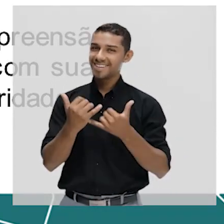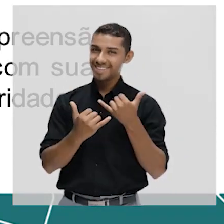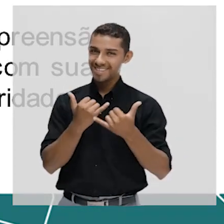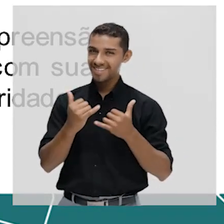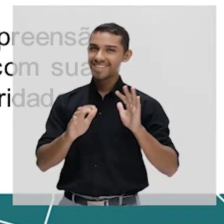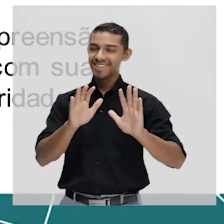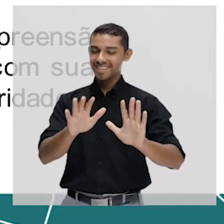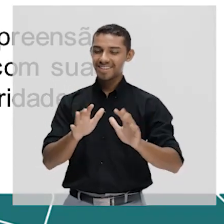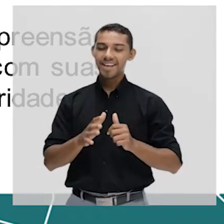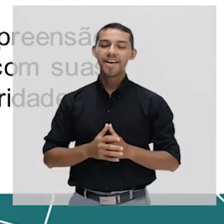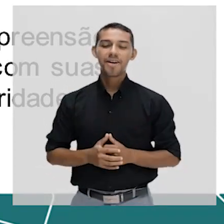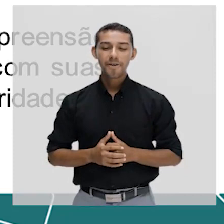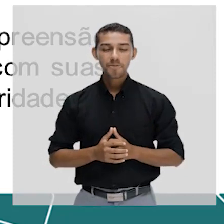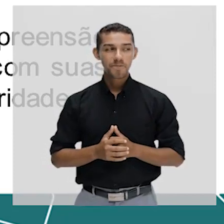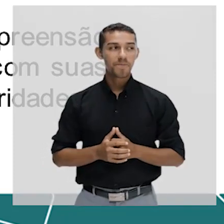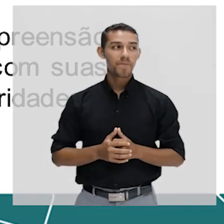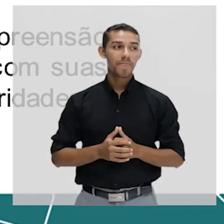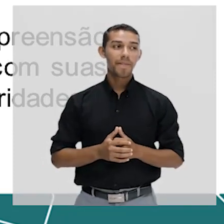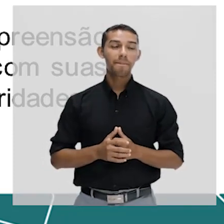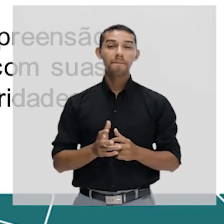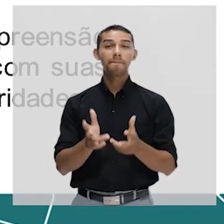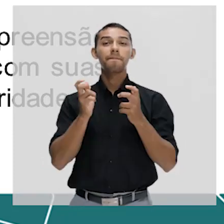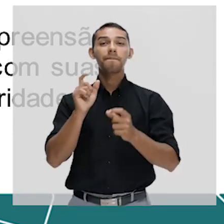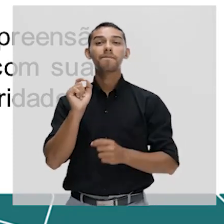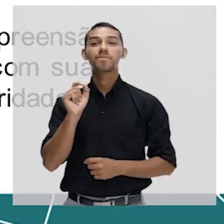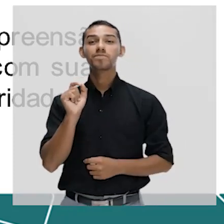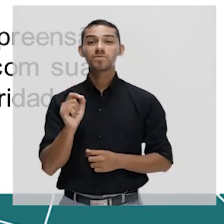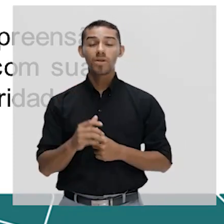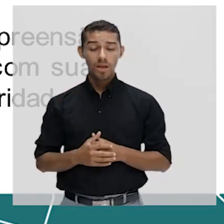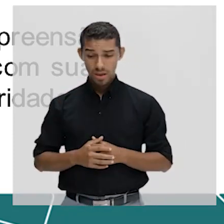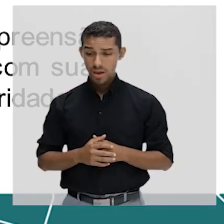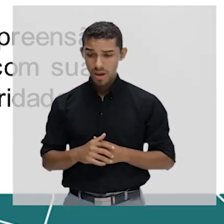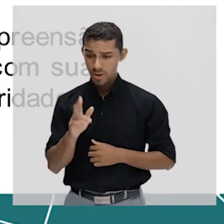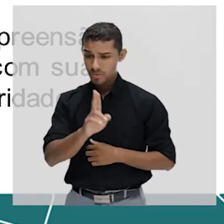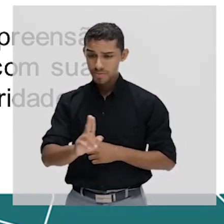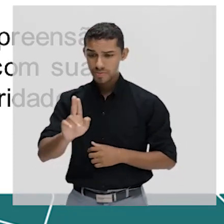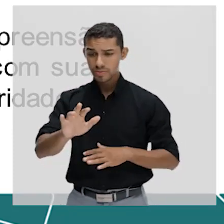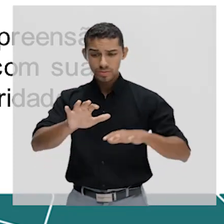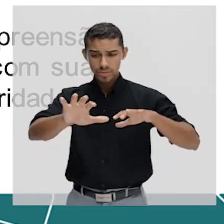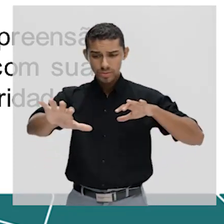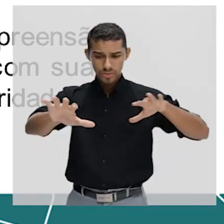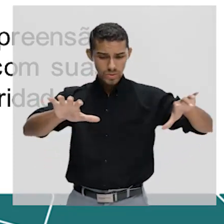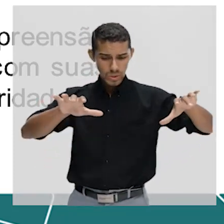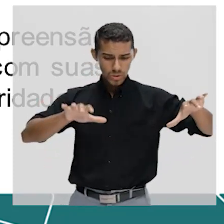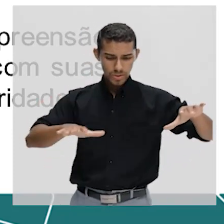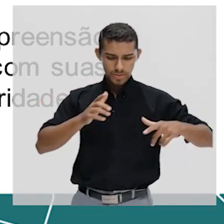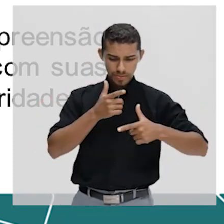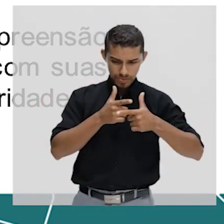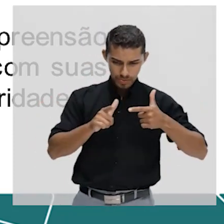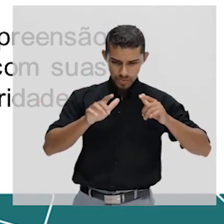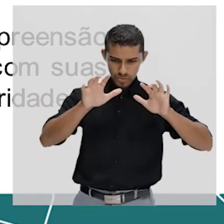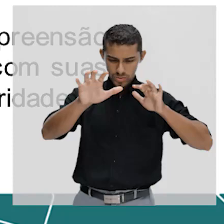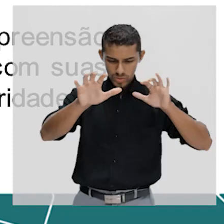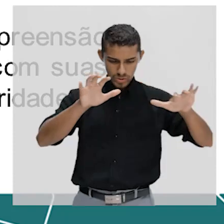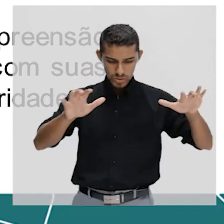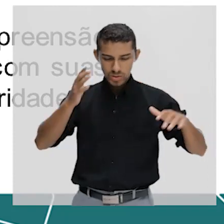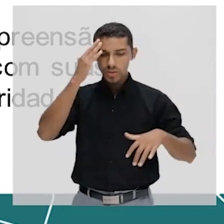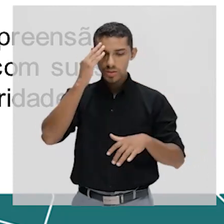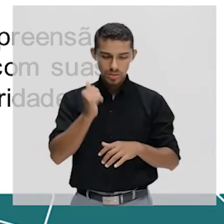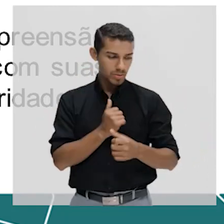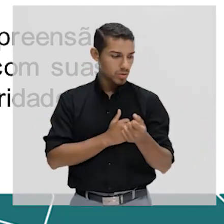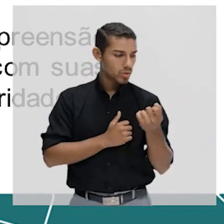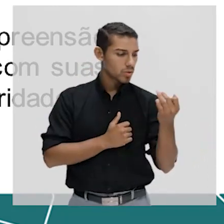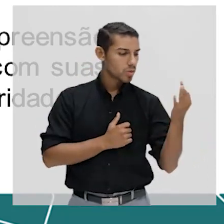Botafogo e do Fluminense. Mas o que, que a gente vai perceber? Que eu utilizei um critério e eu dividi a sala. Ou seja, a partir daquele momento eu consigo saber, tem